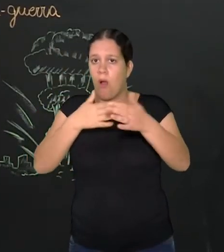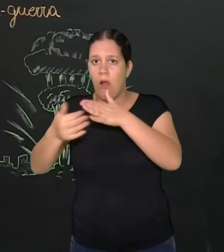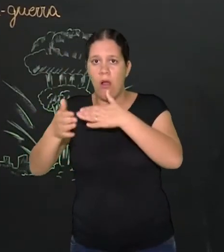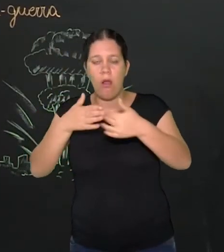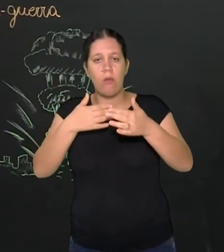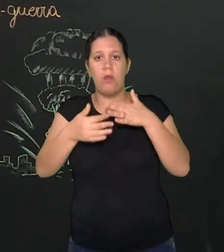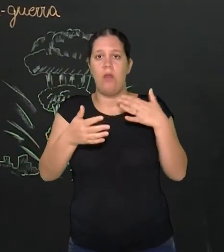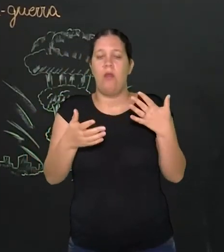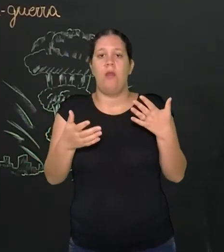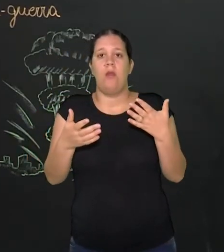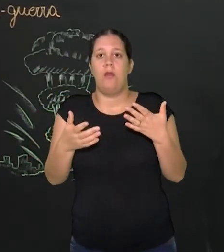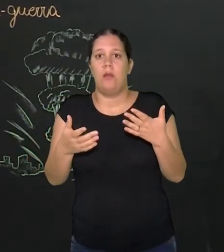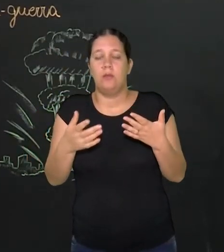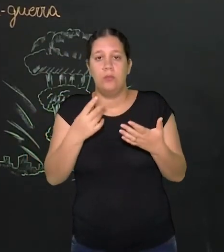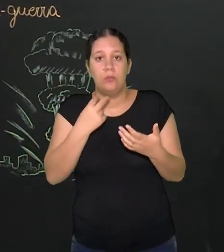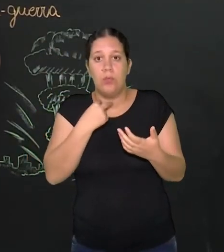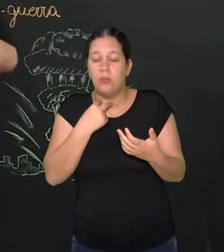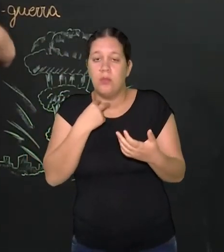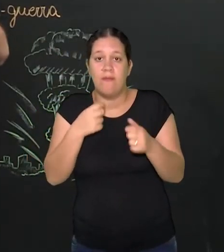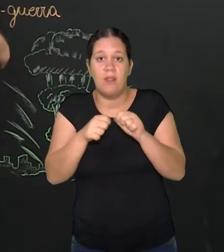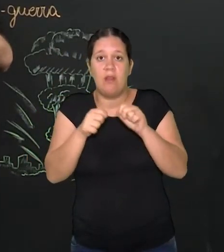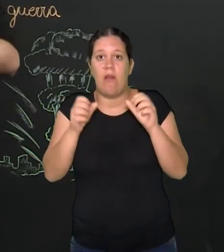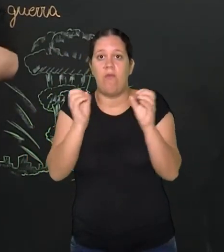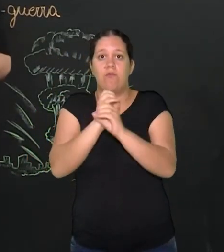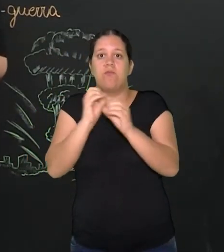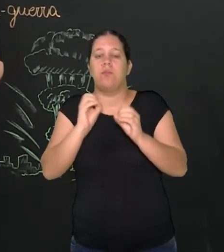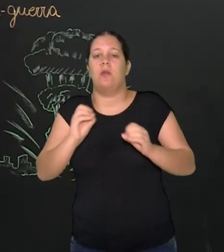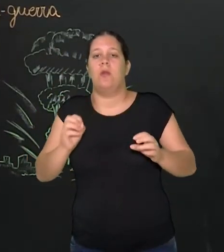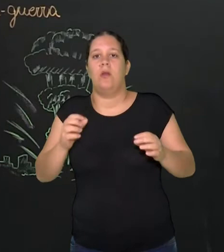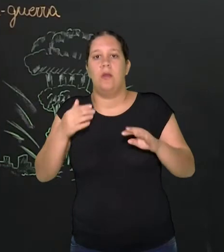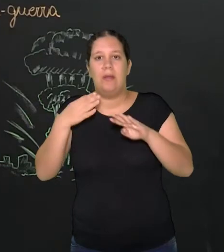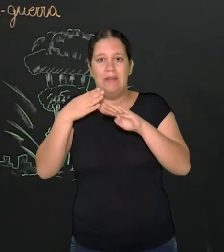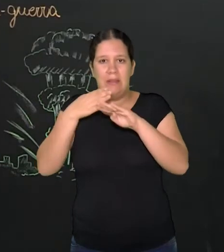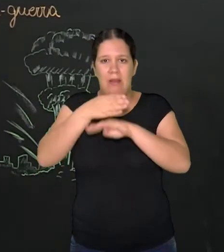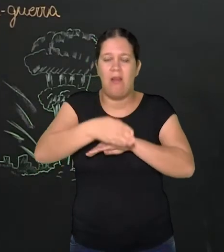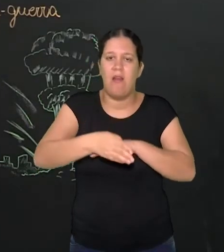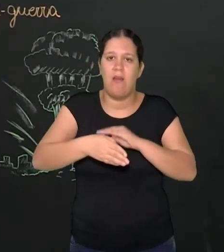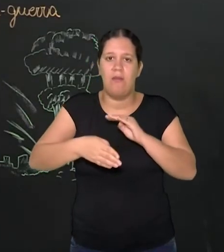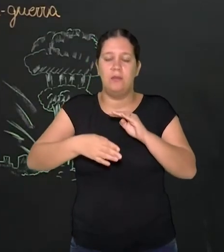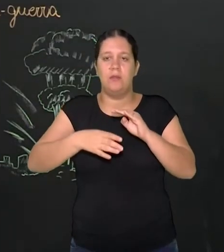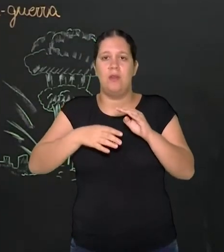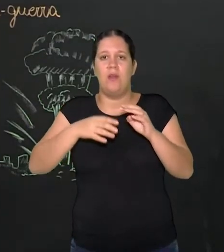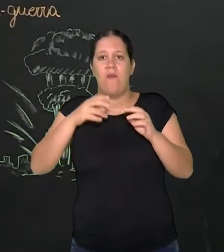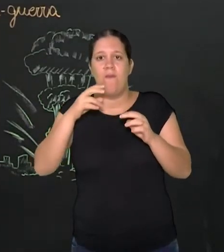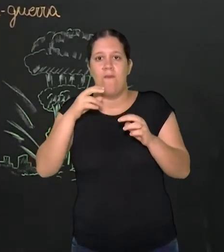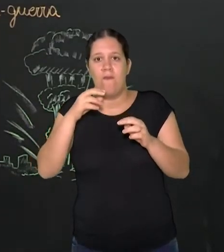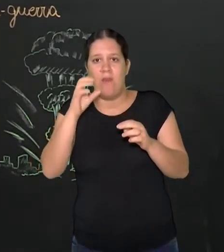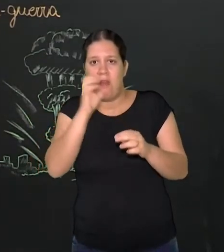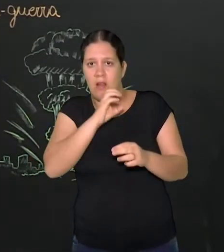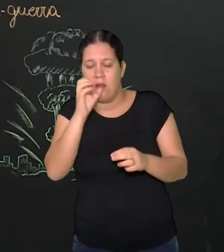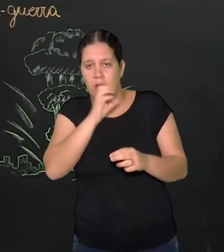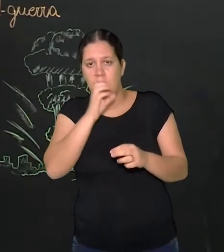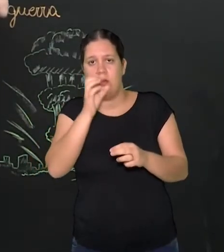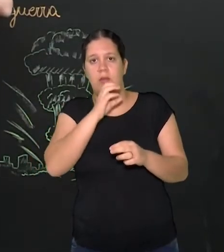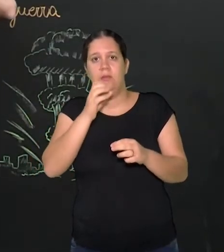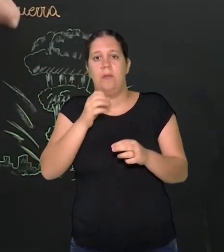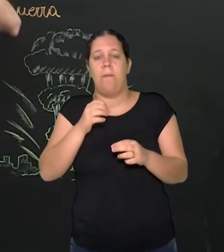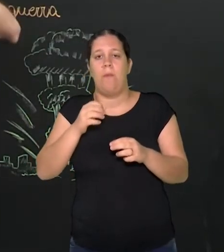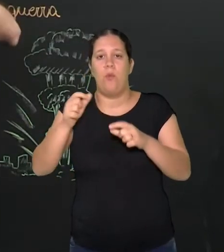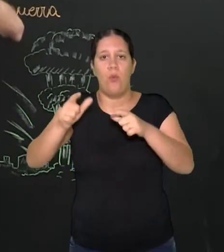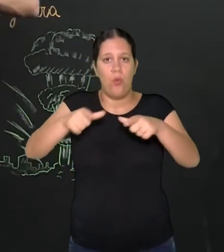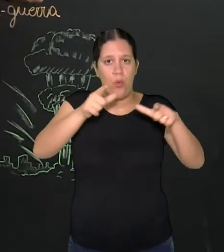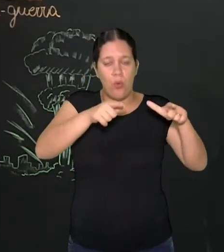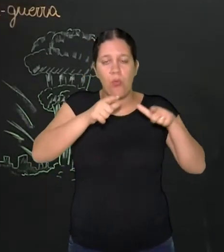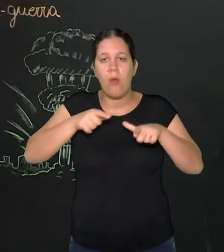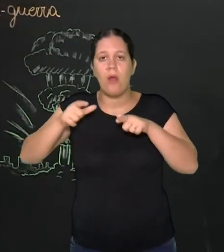minar qualquer capacidade de reação do país, e na sequência ele entrava com tanques em alta velocidade para ocupar os